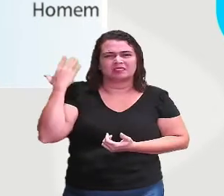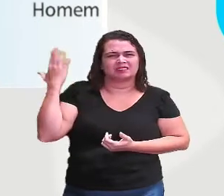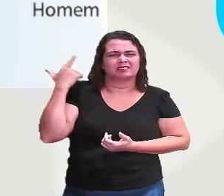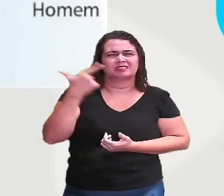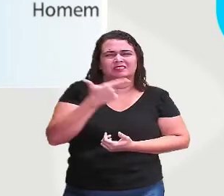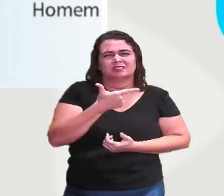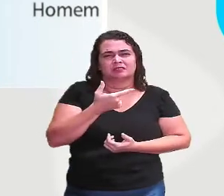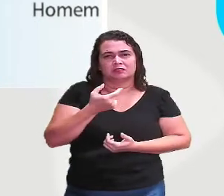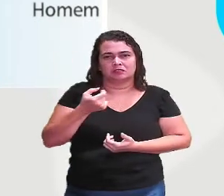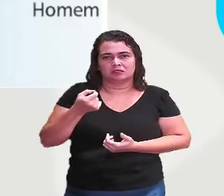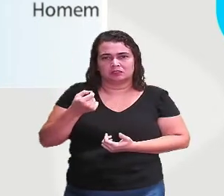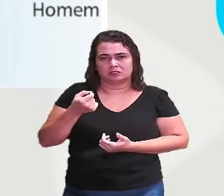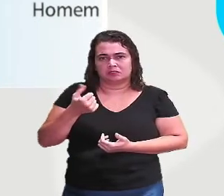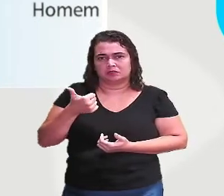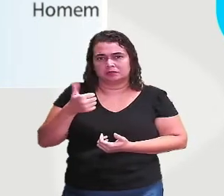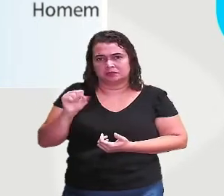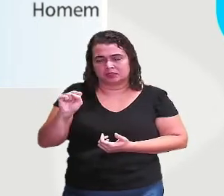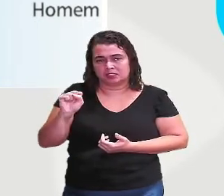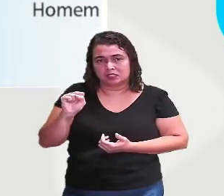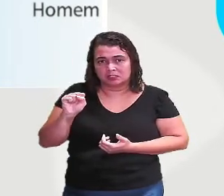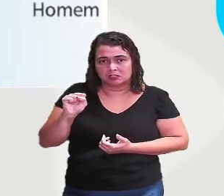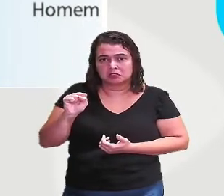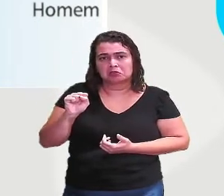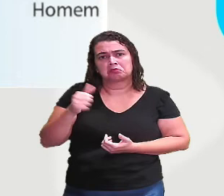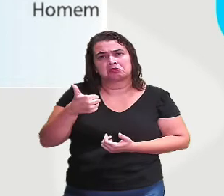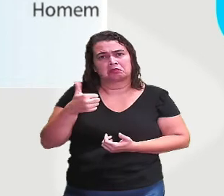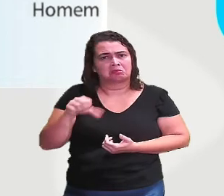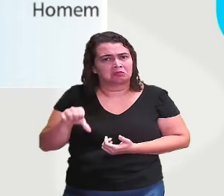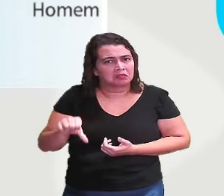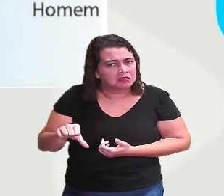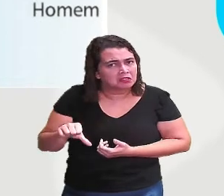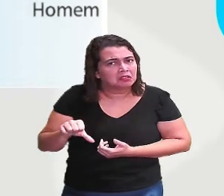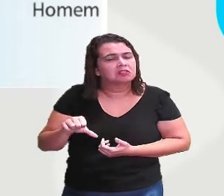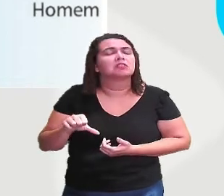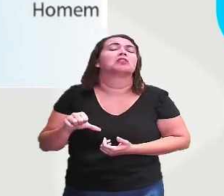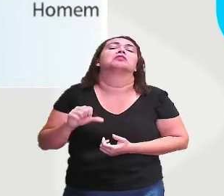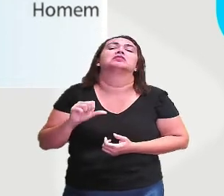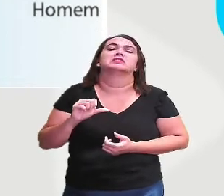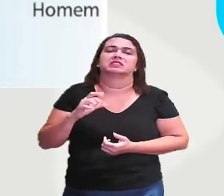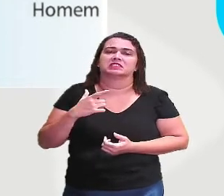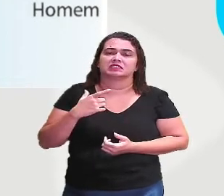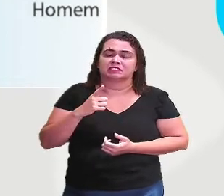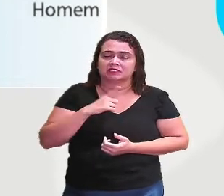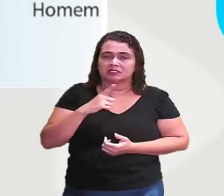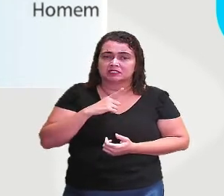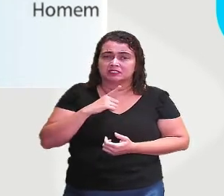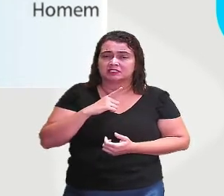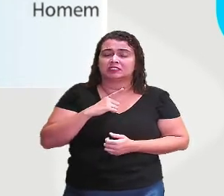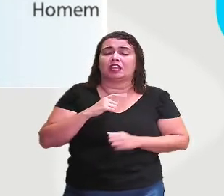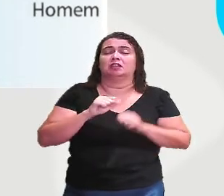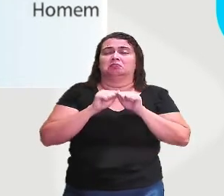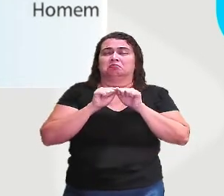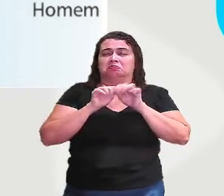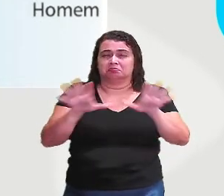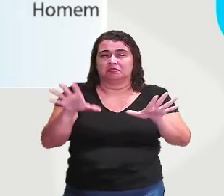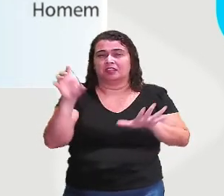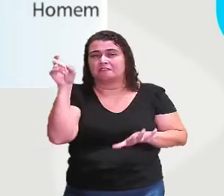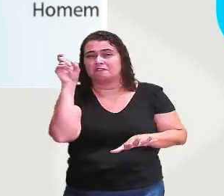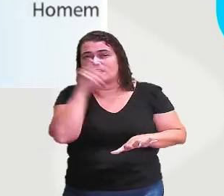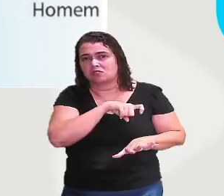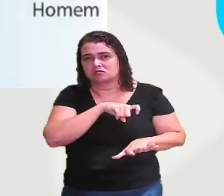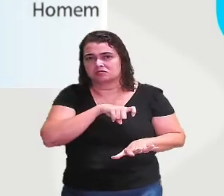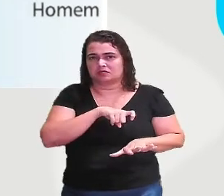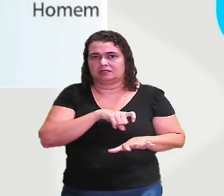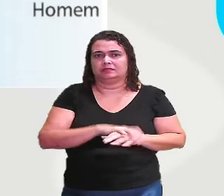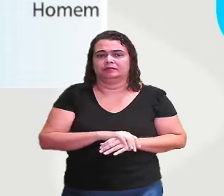2019, chamou muita atenção das pessoas e foi vítima de muitos e muitos fake news. E aí eu queria chamar a atenção de vocês, do